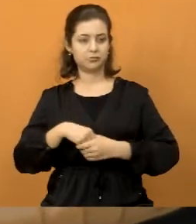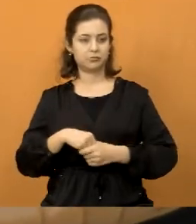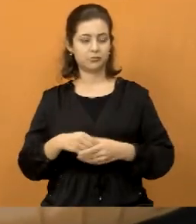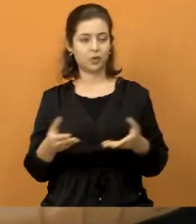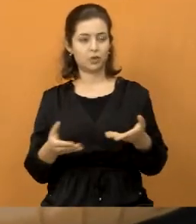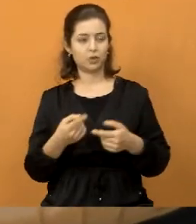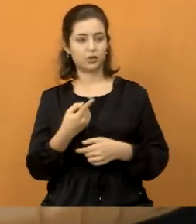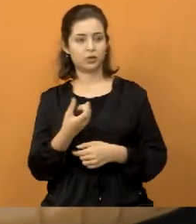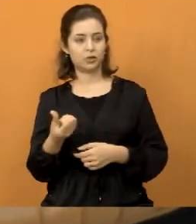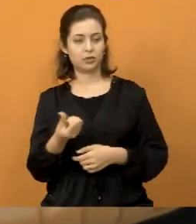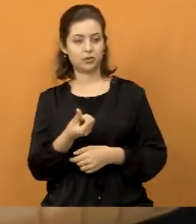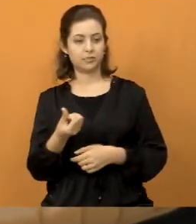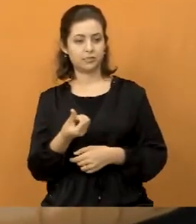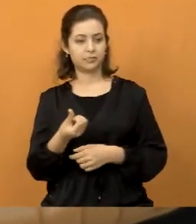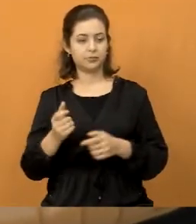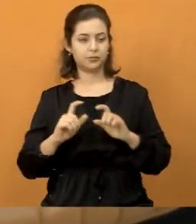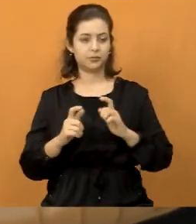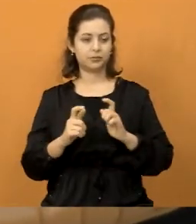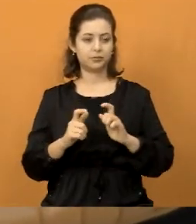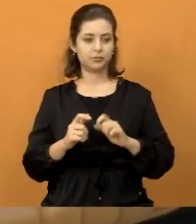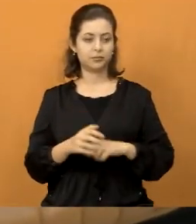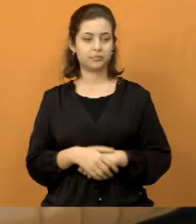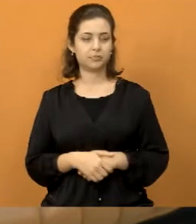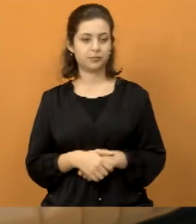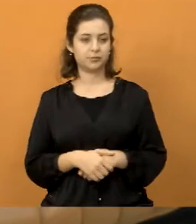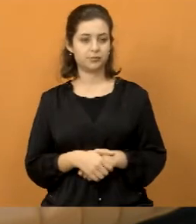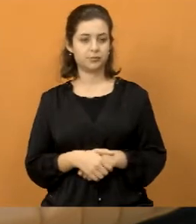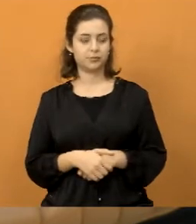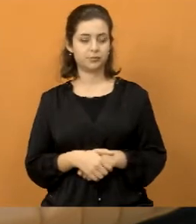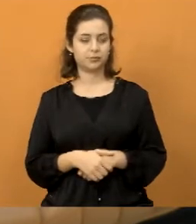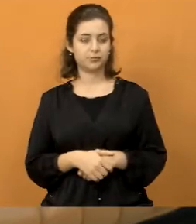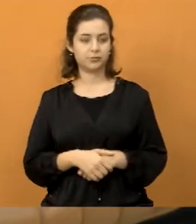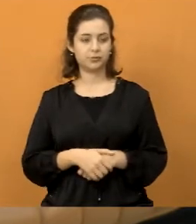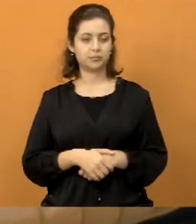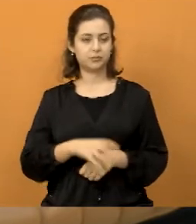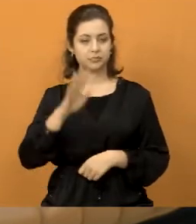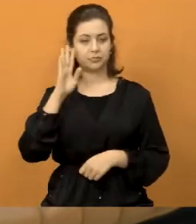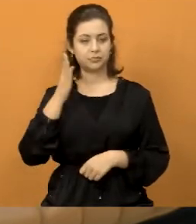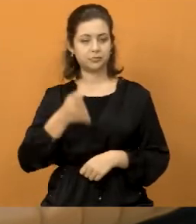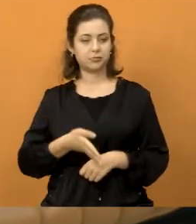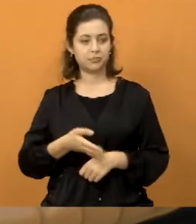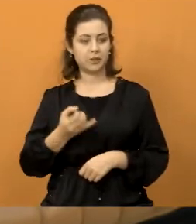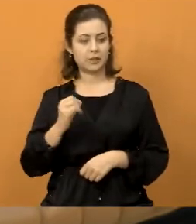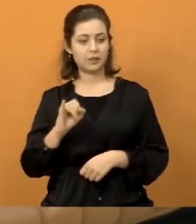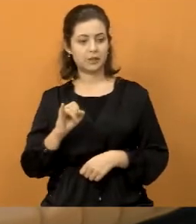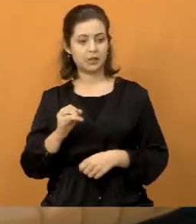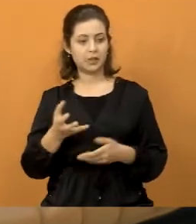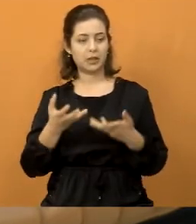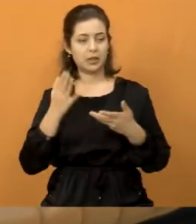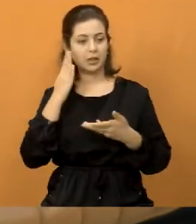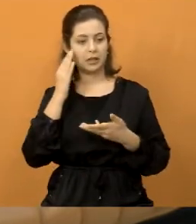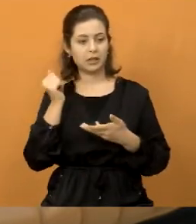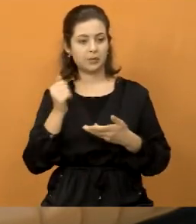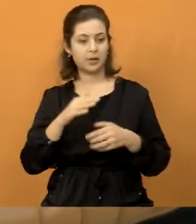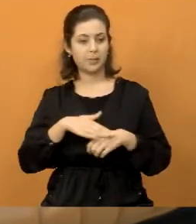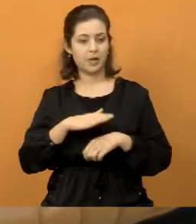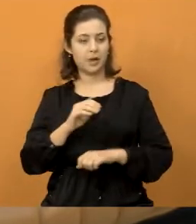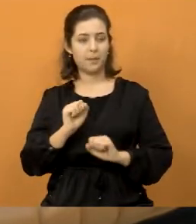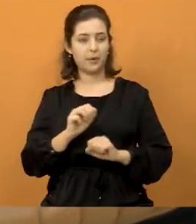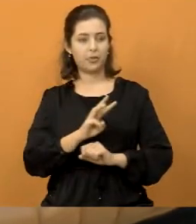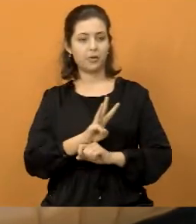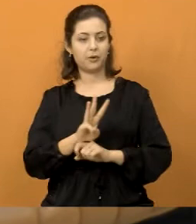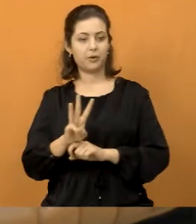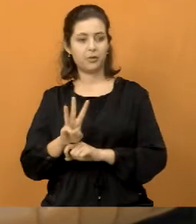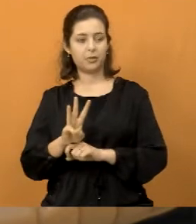tivemos a 16ª sessão ordinária aqui da câmara municipal e se você quiser conferir mais informações pode entrar